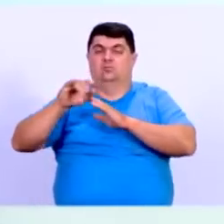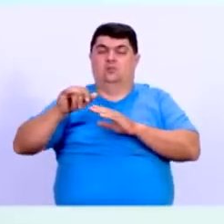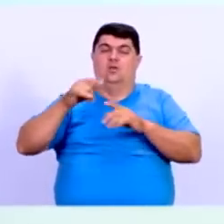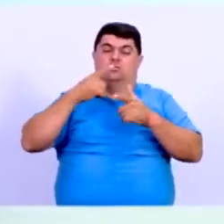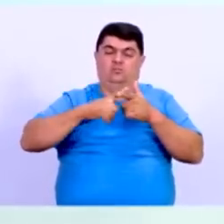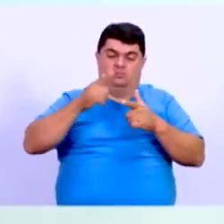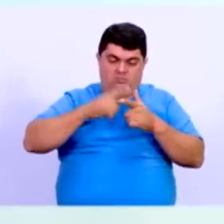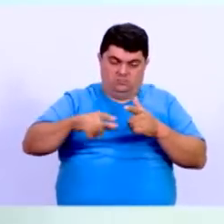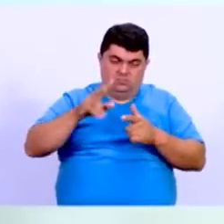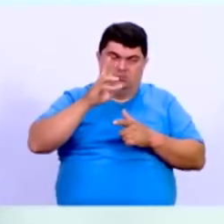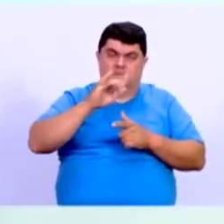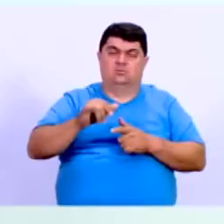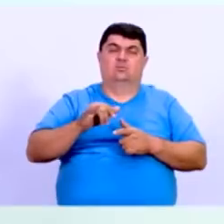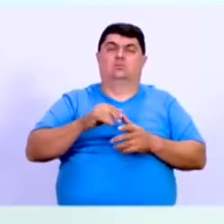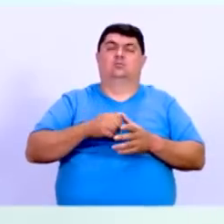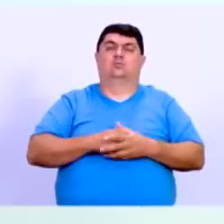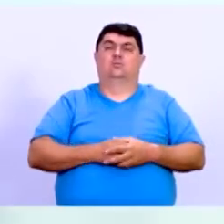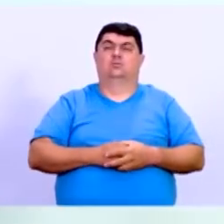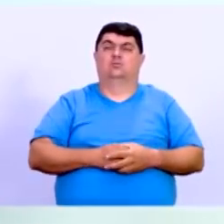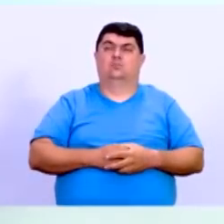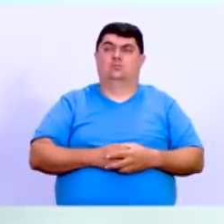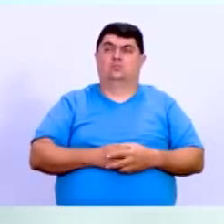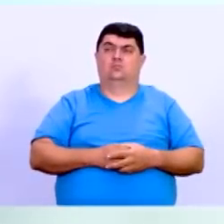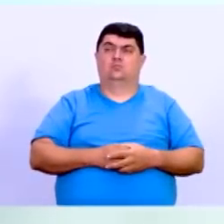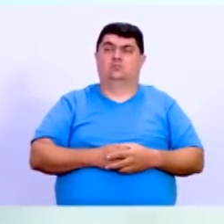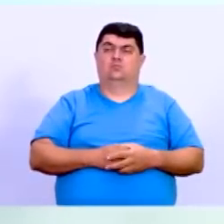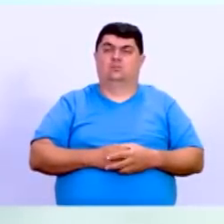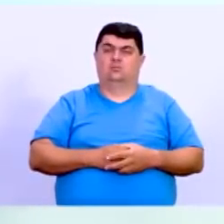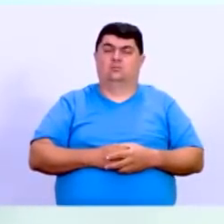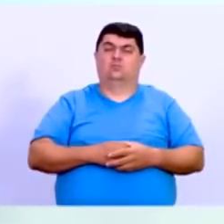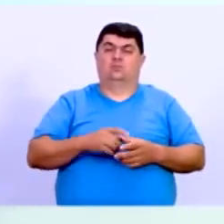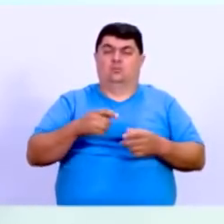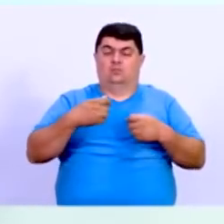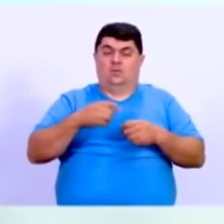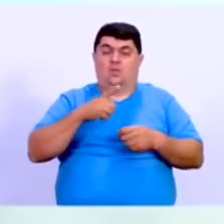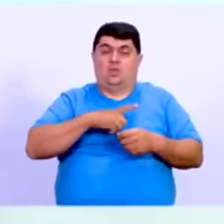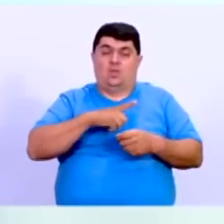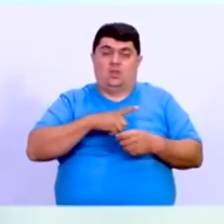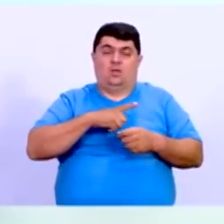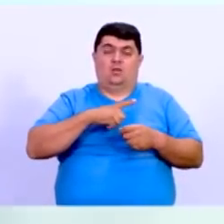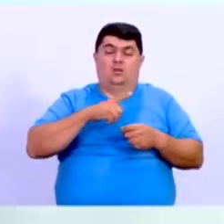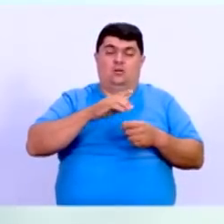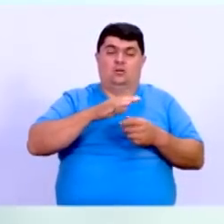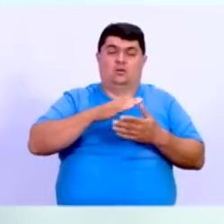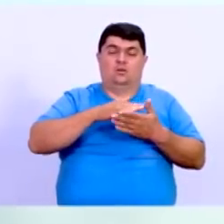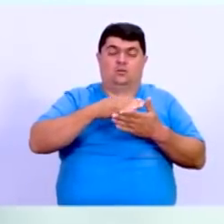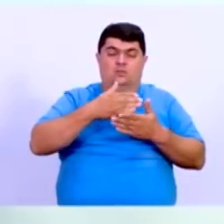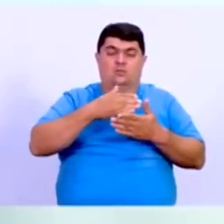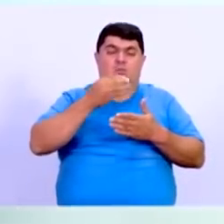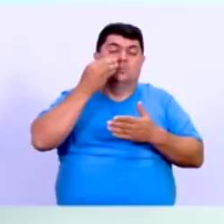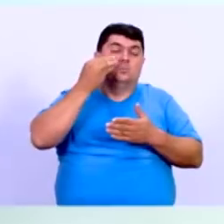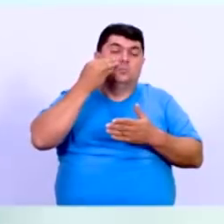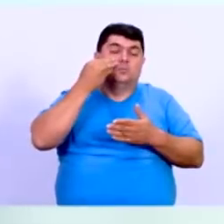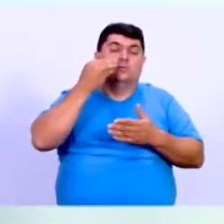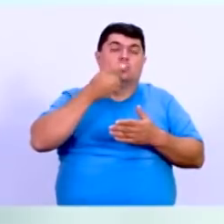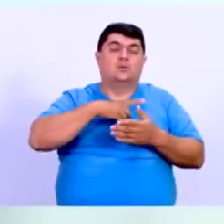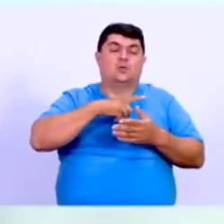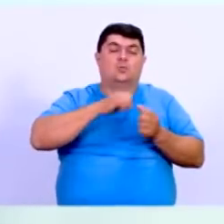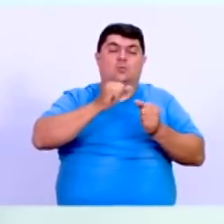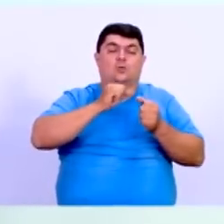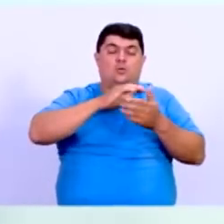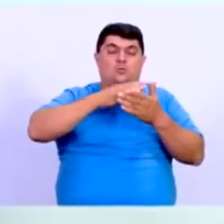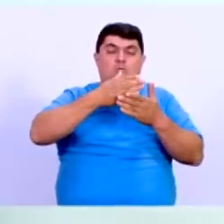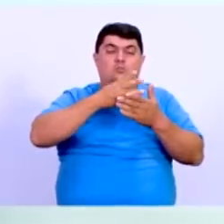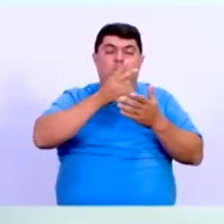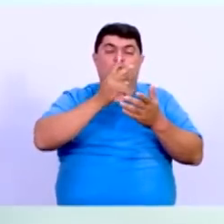ou naquele ambiente de rede de computadores. Então, por isso que o servidor, ele tem que ser aquele computador com alta taxa de disponibilidade, aquele micro que pode ficar ligado ali